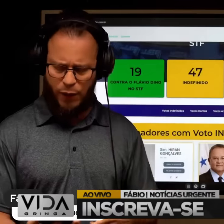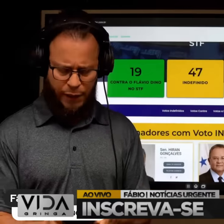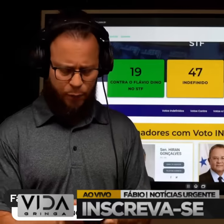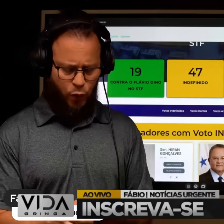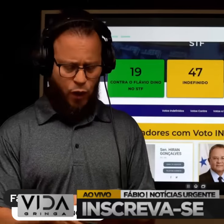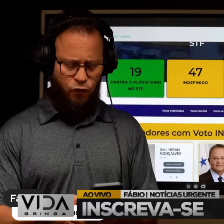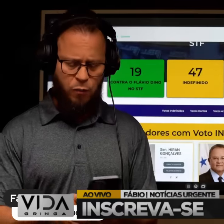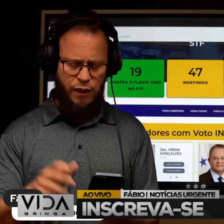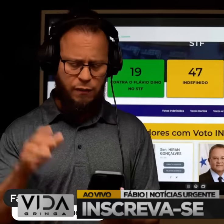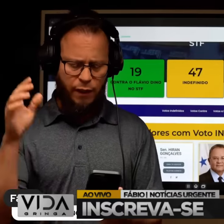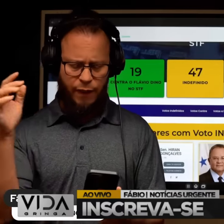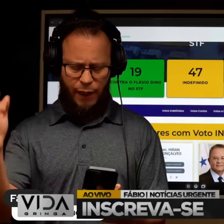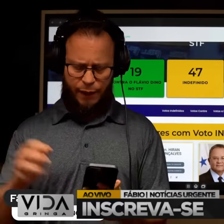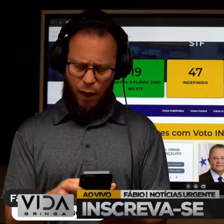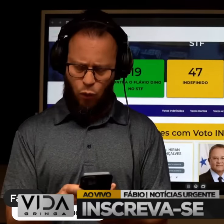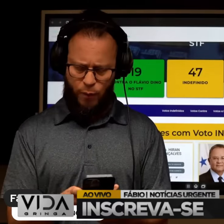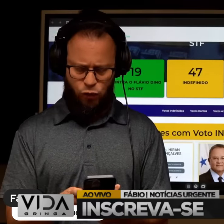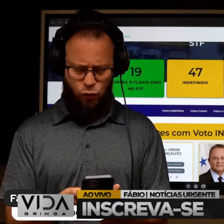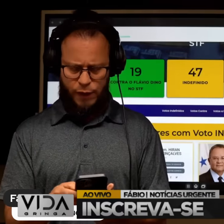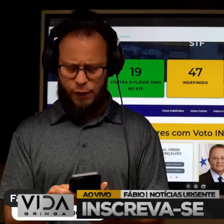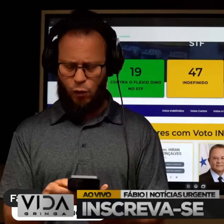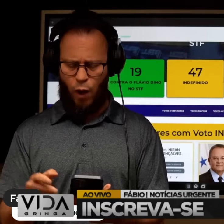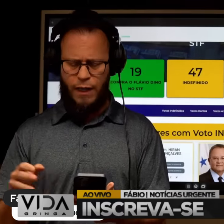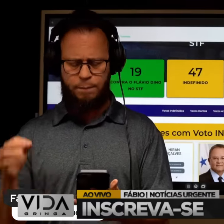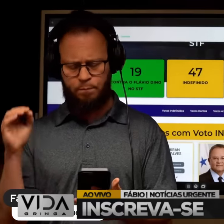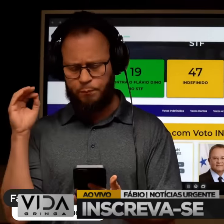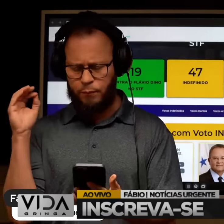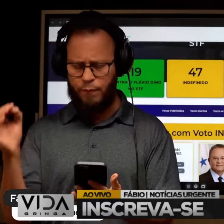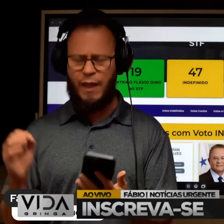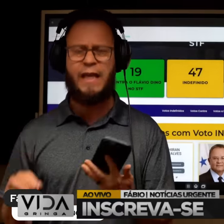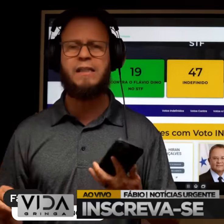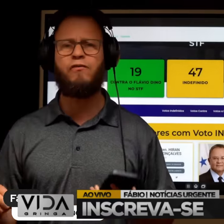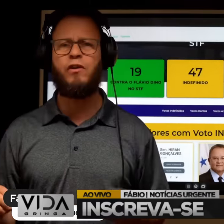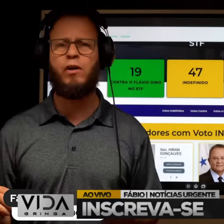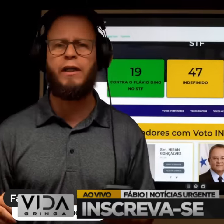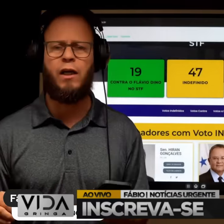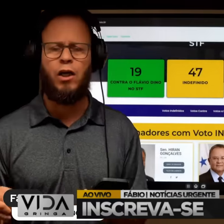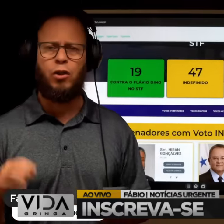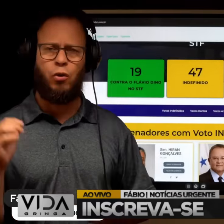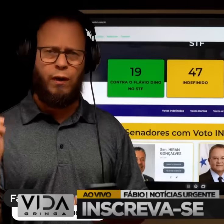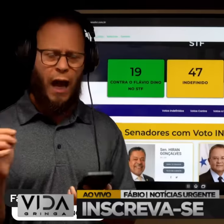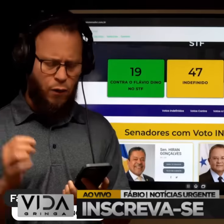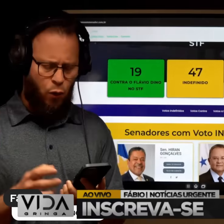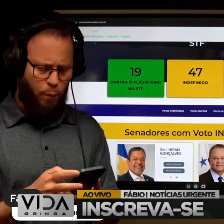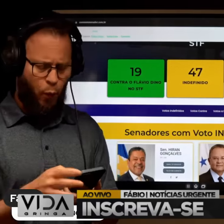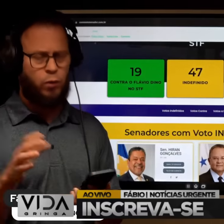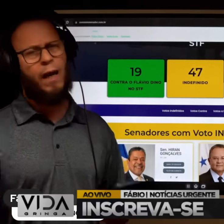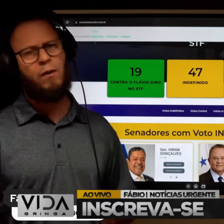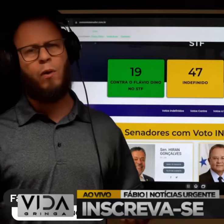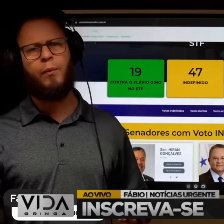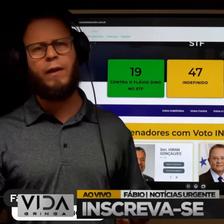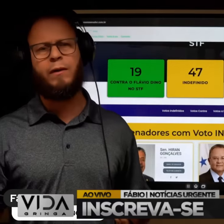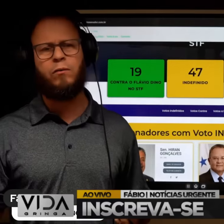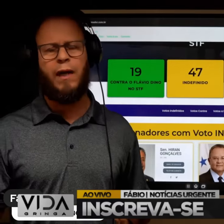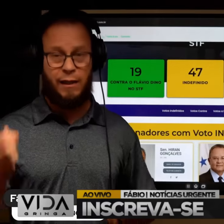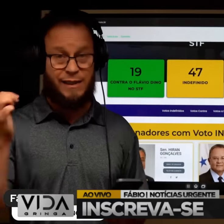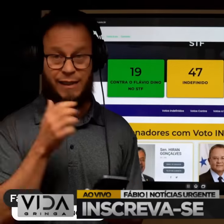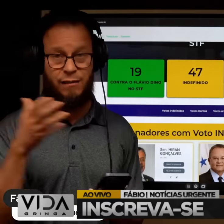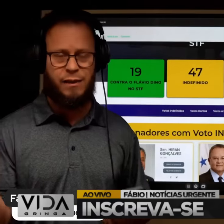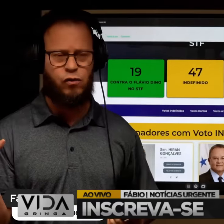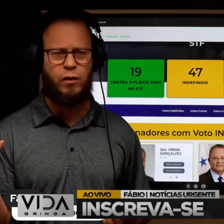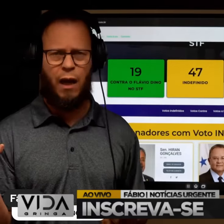Por exemplo, vamos entender aqui algumas coisas. Olha esse vídeo aqui do Caio Coppola. O Caio Coppola é um